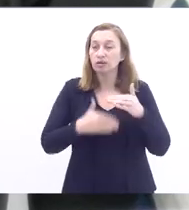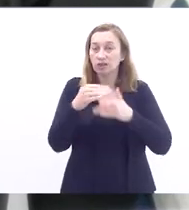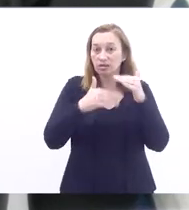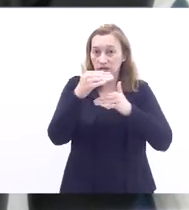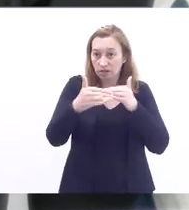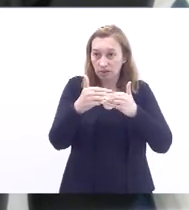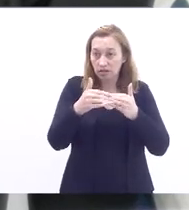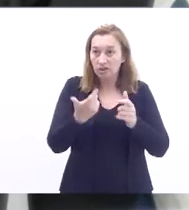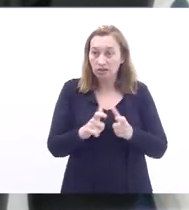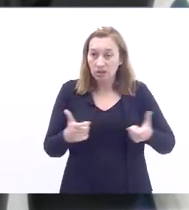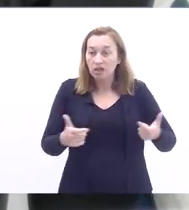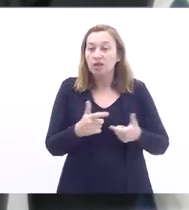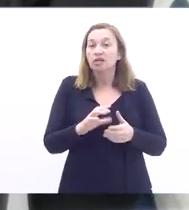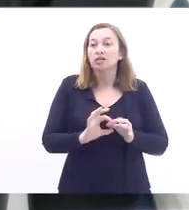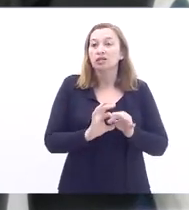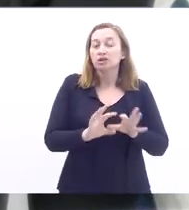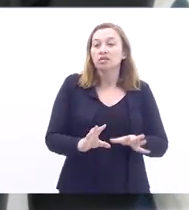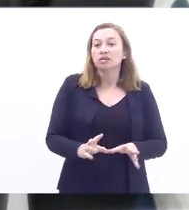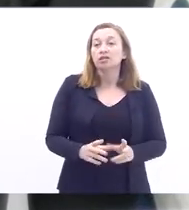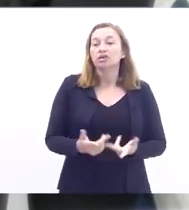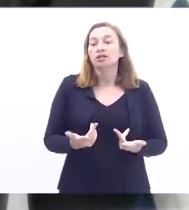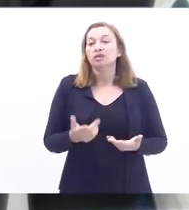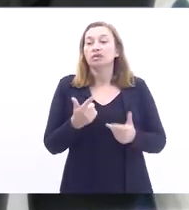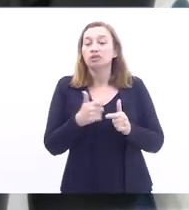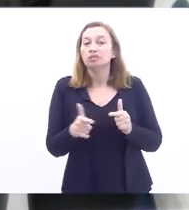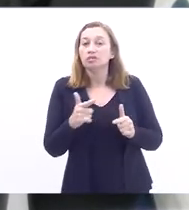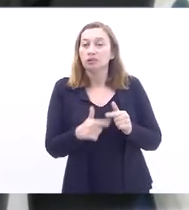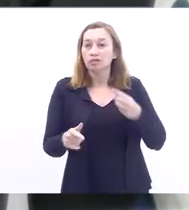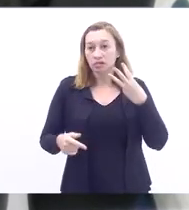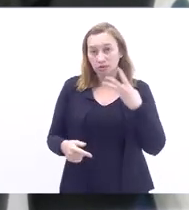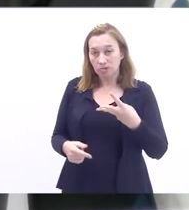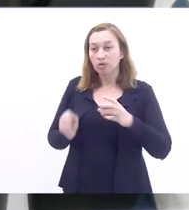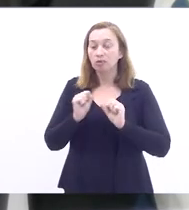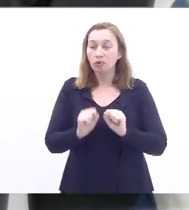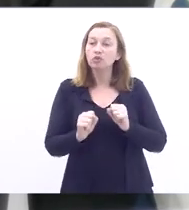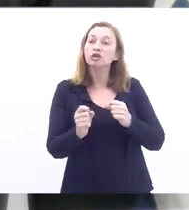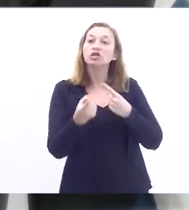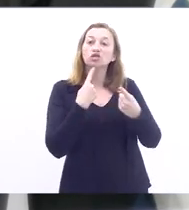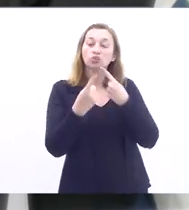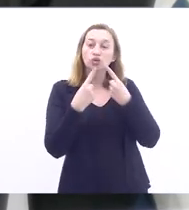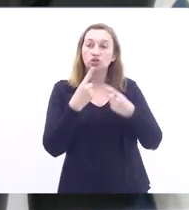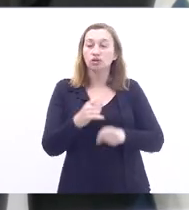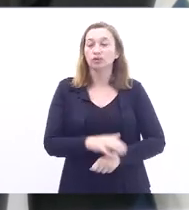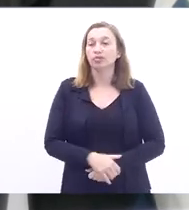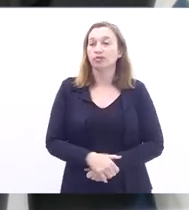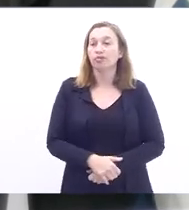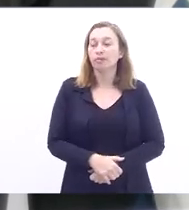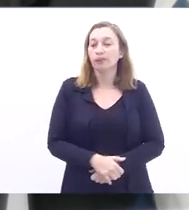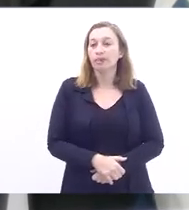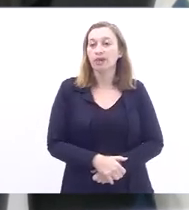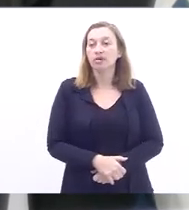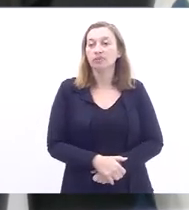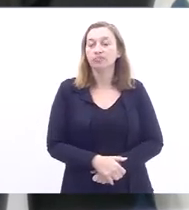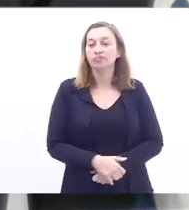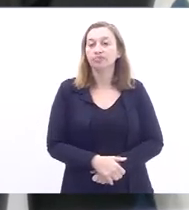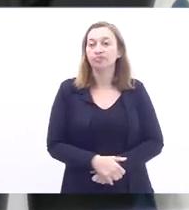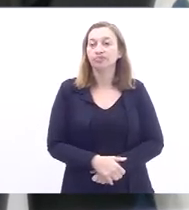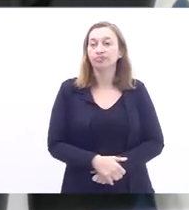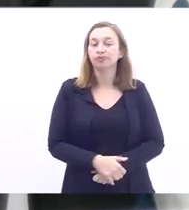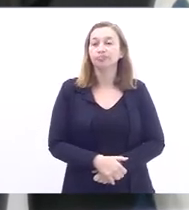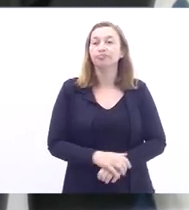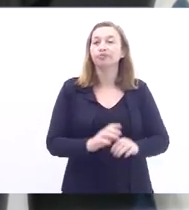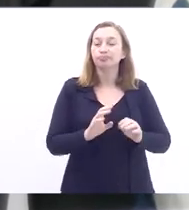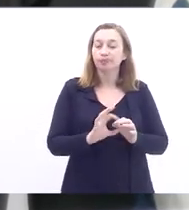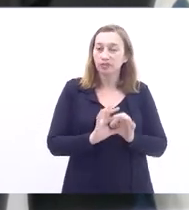Então deixa se existem problemas para a gente poder explodir se for o caso os valores um